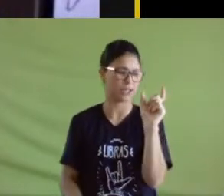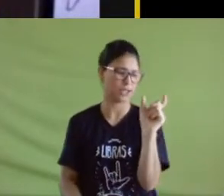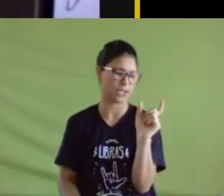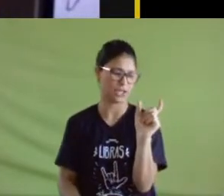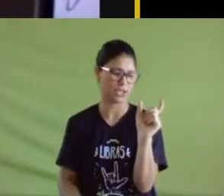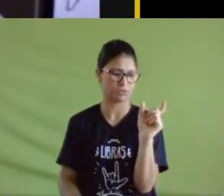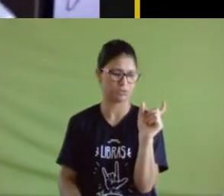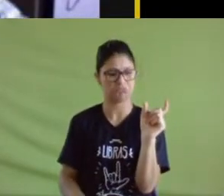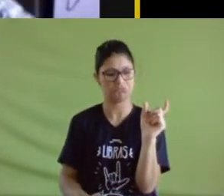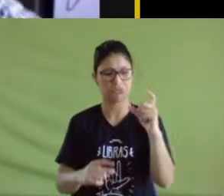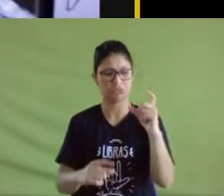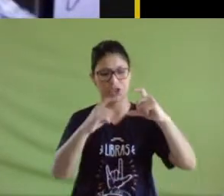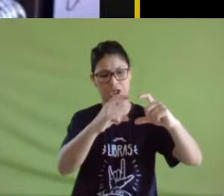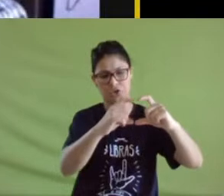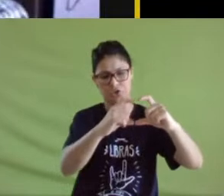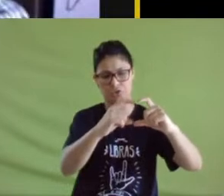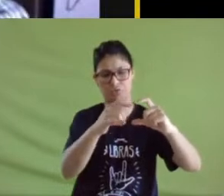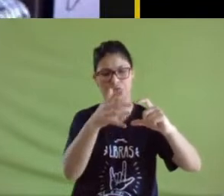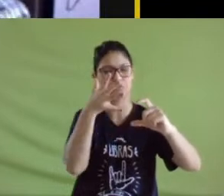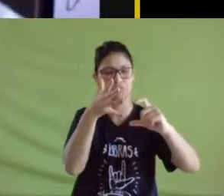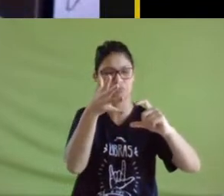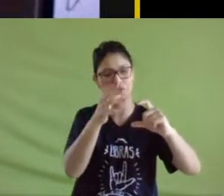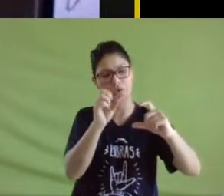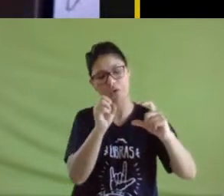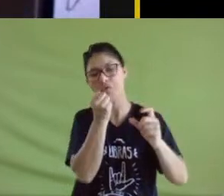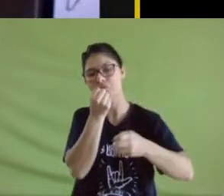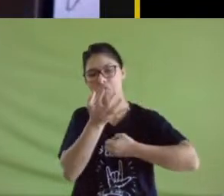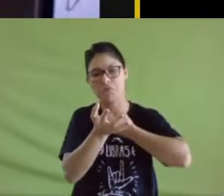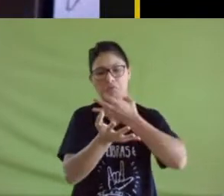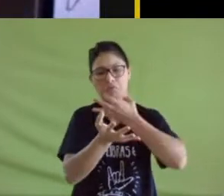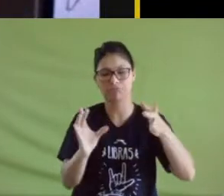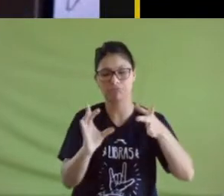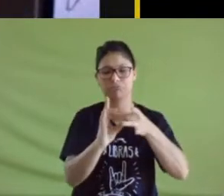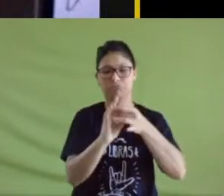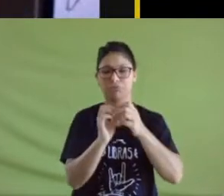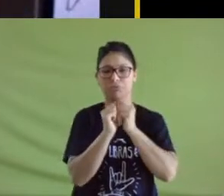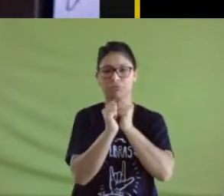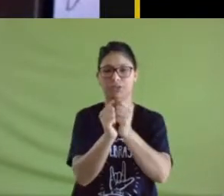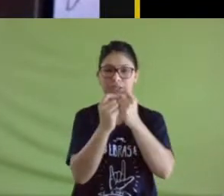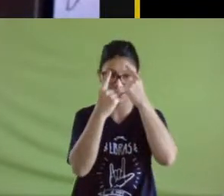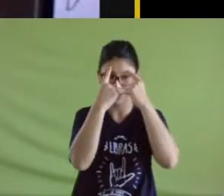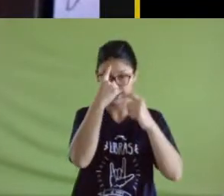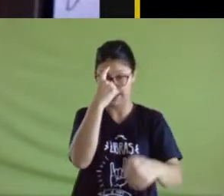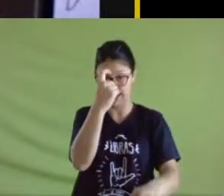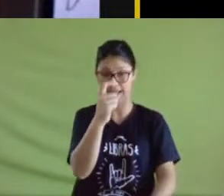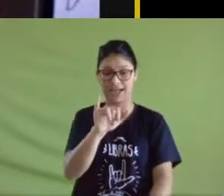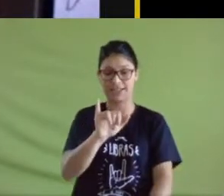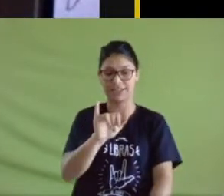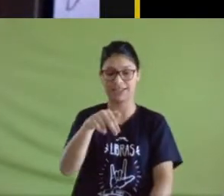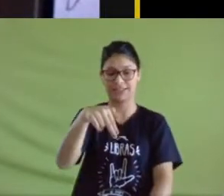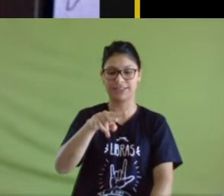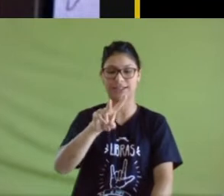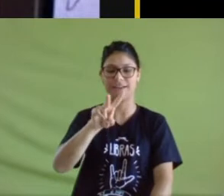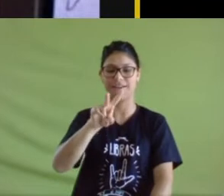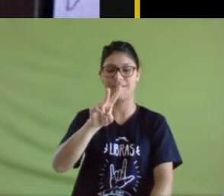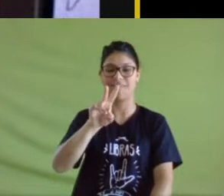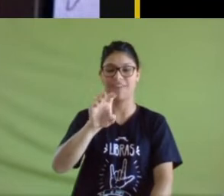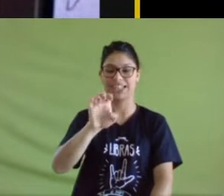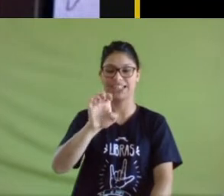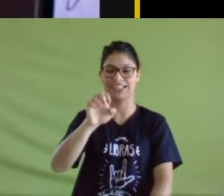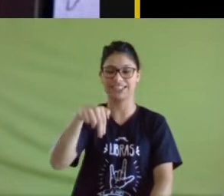ou argumento, elas se juntaram na ideia de invenção. E invenção,